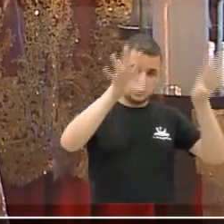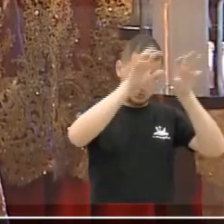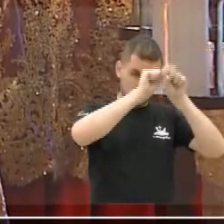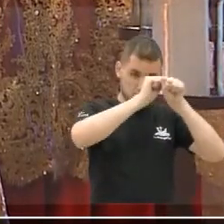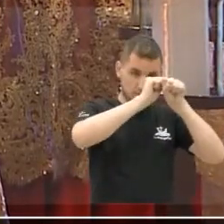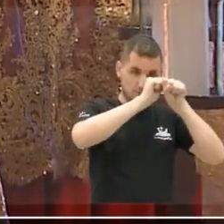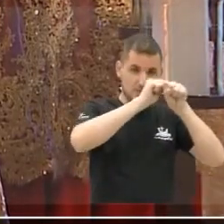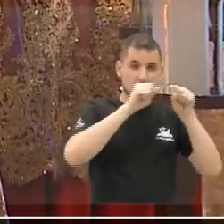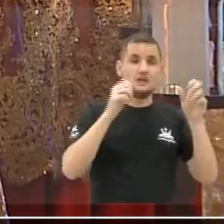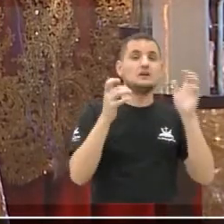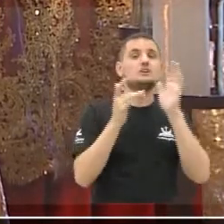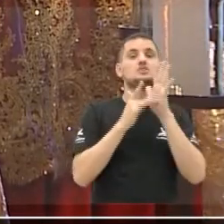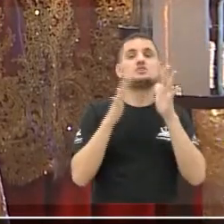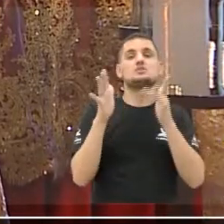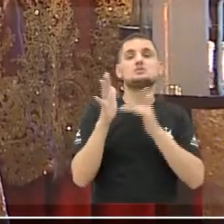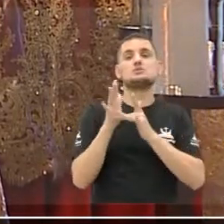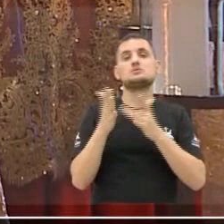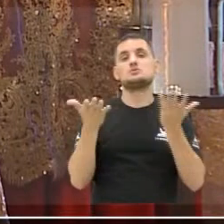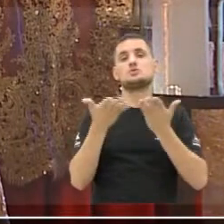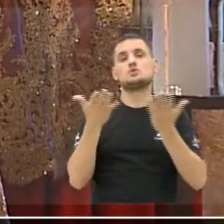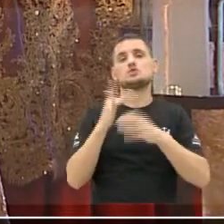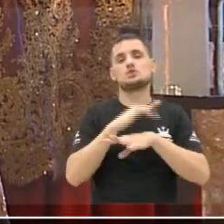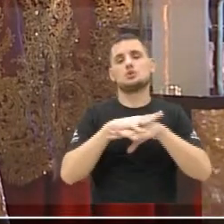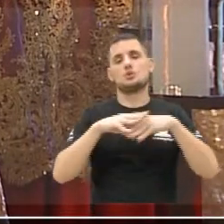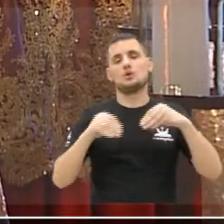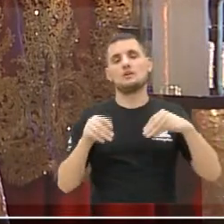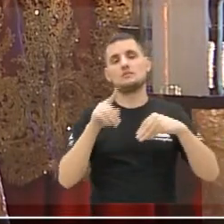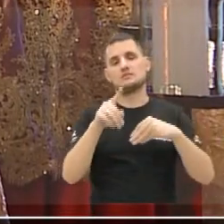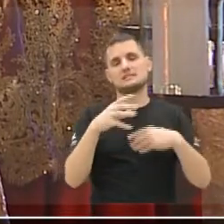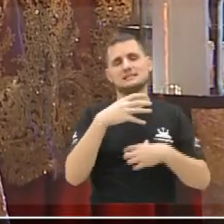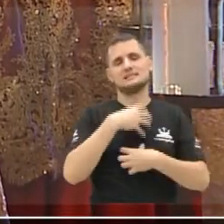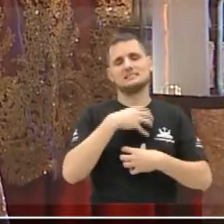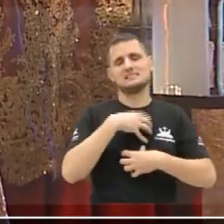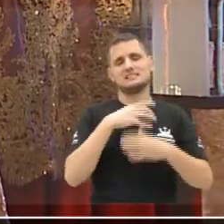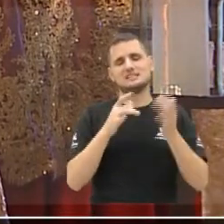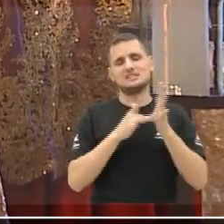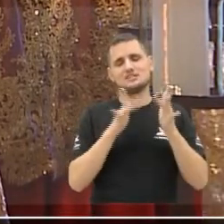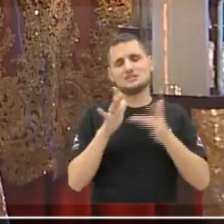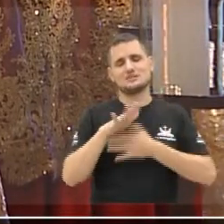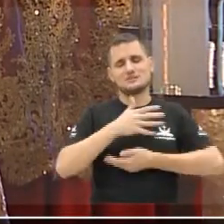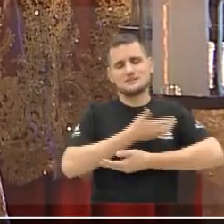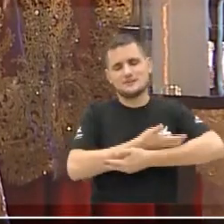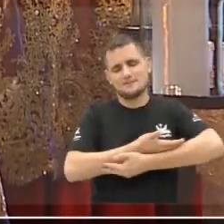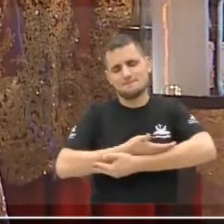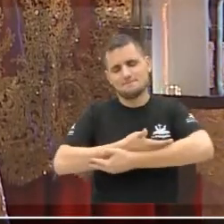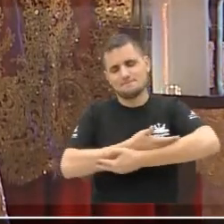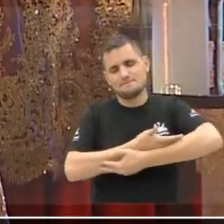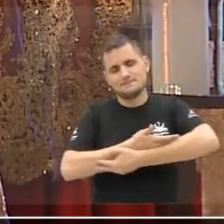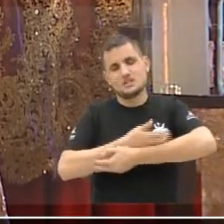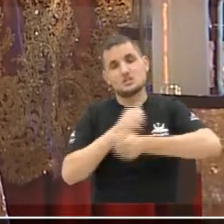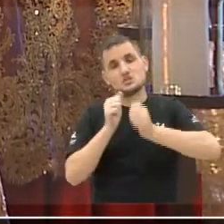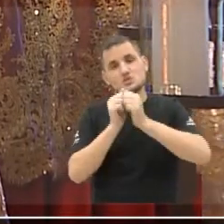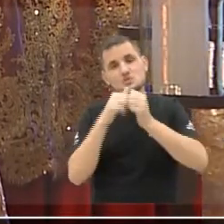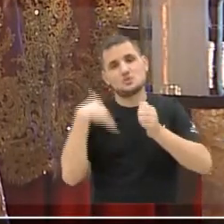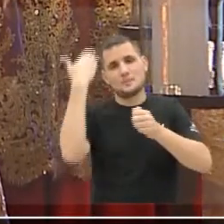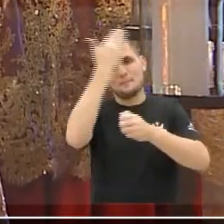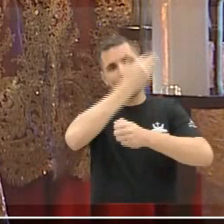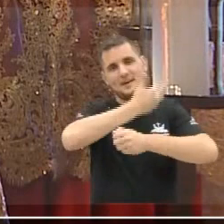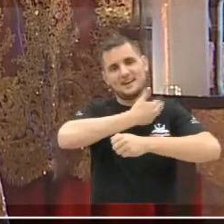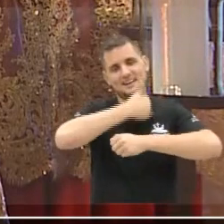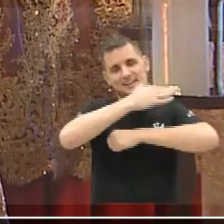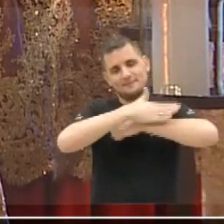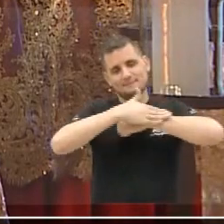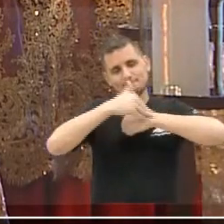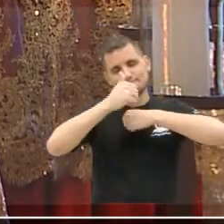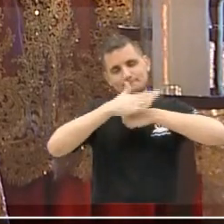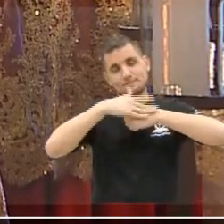agora. Essa noite, dormindo nos braços de Jesus, afagados pela Virgem Maria, esse medo indo embora.